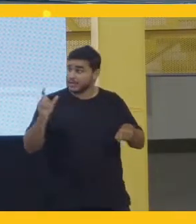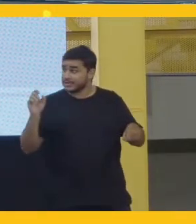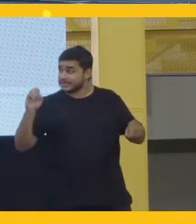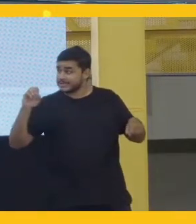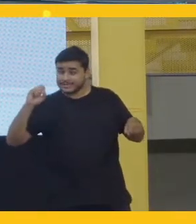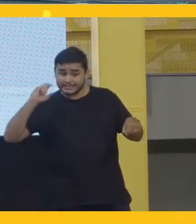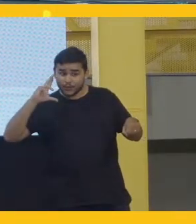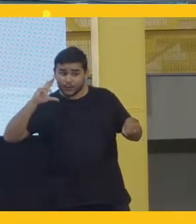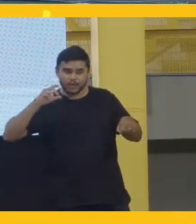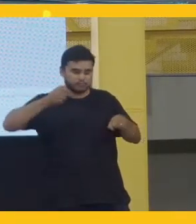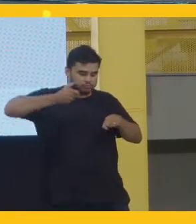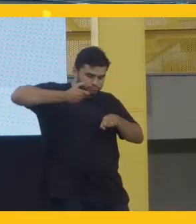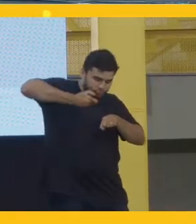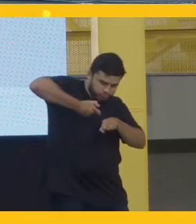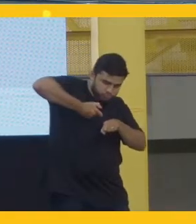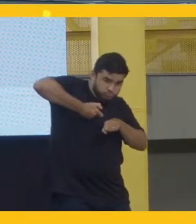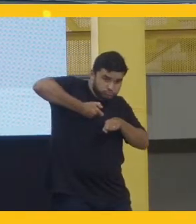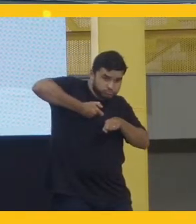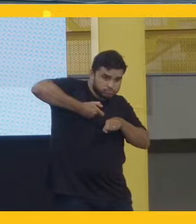não o teu?